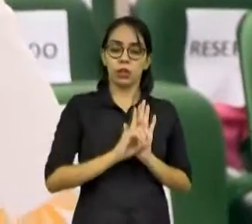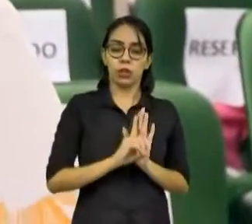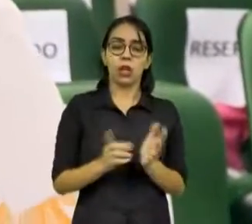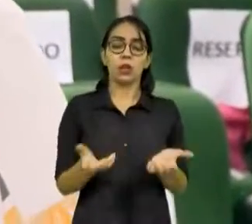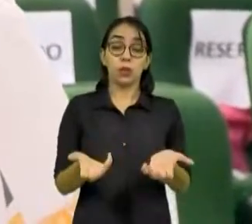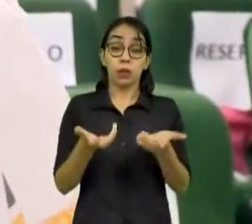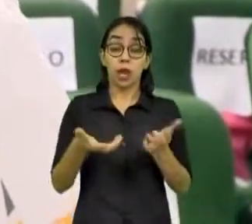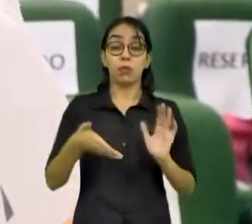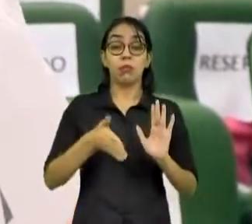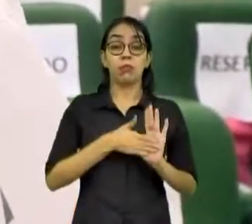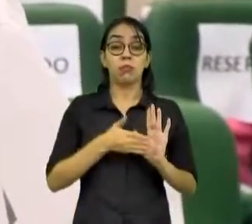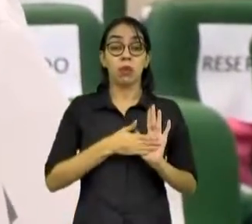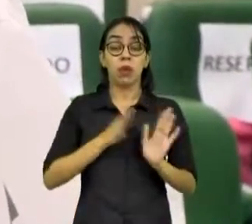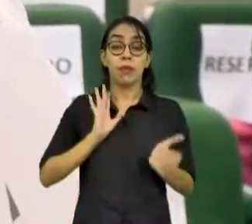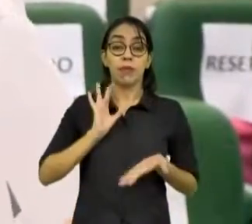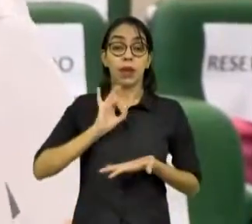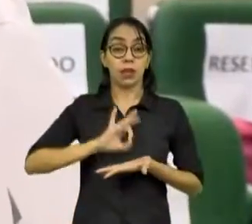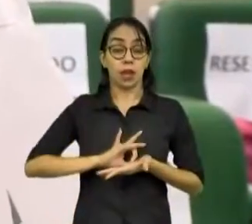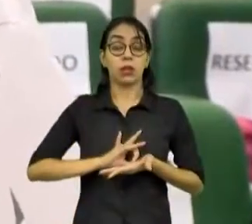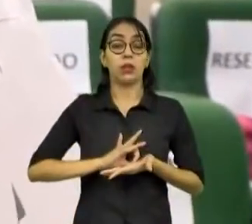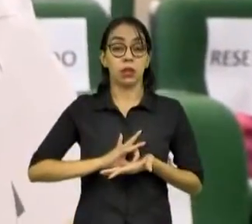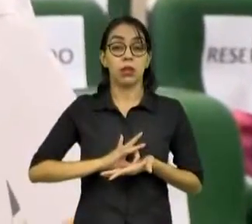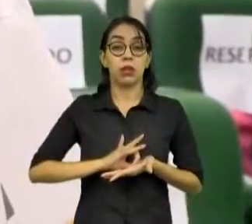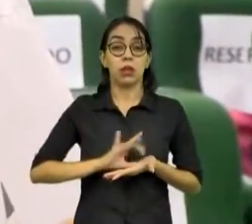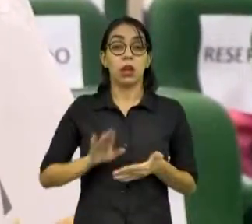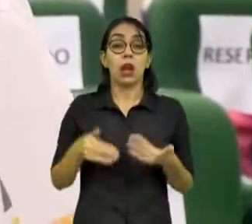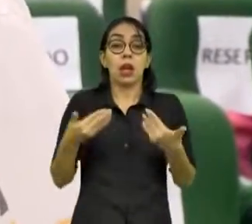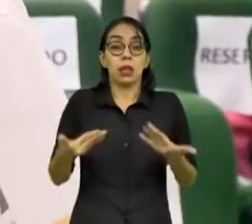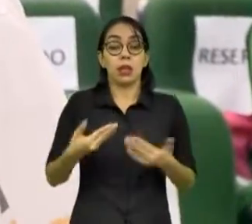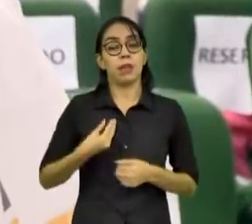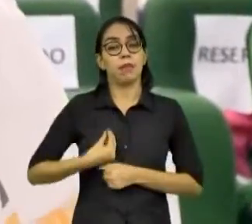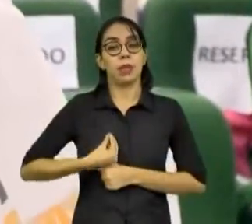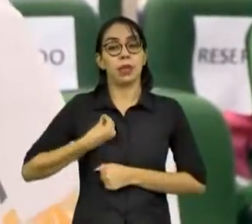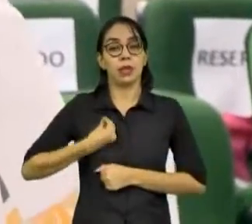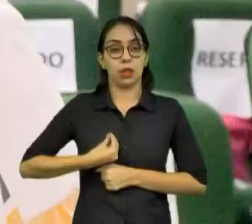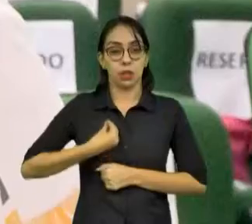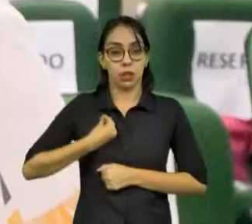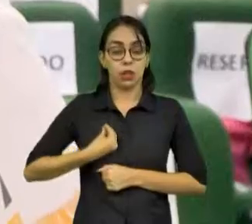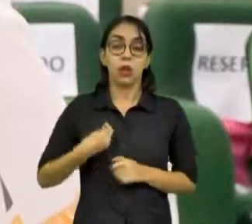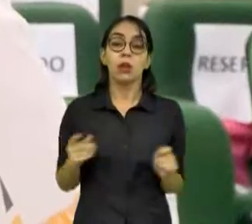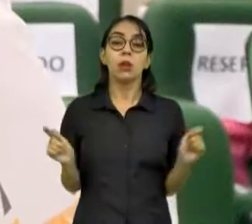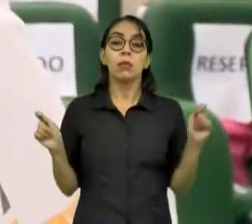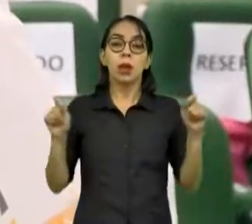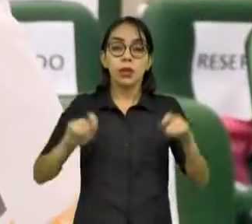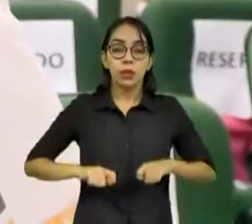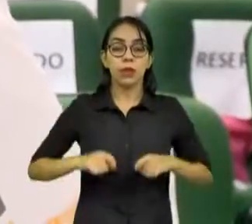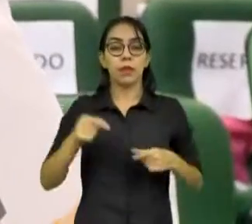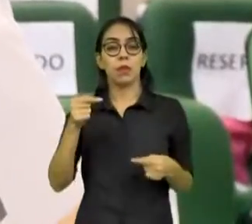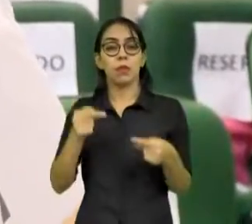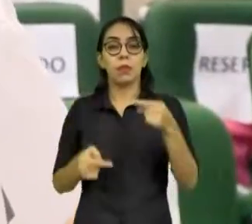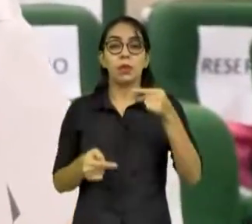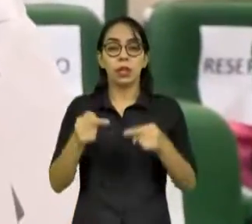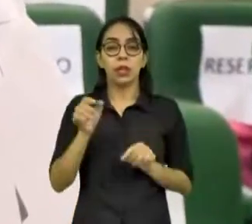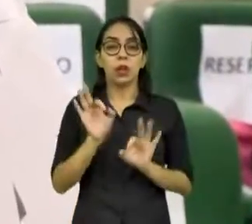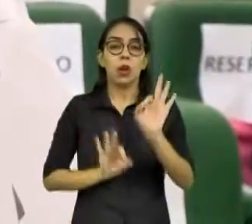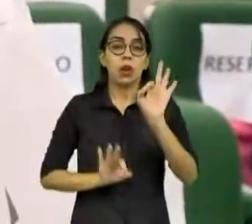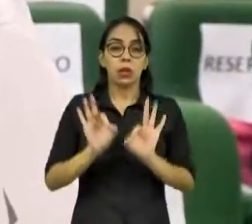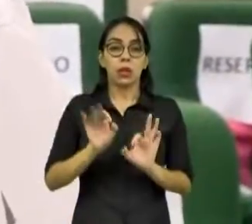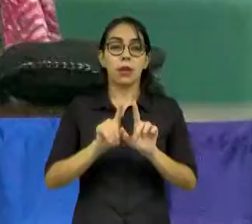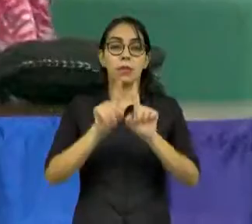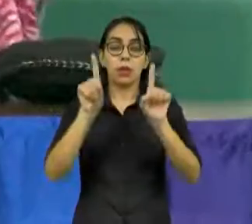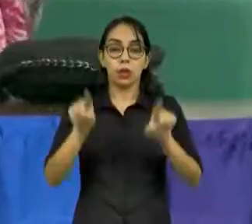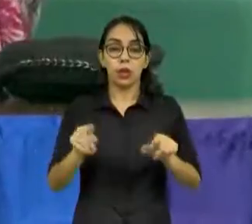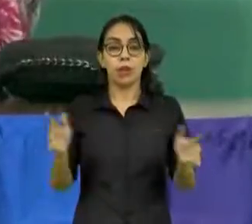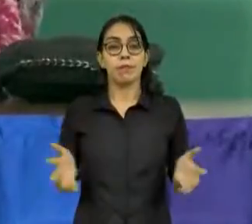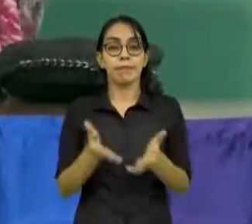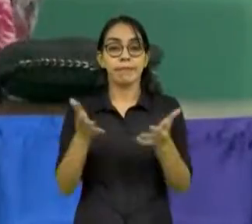aqui presente, né, de carne e osso para poder pautar e construir políticas públicas para a nossa sobrevivência.